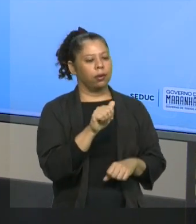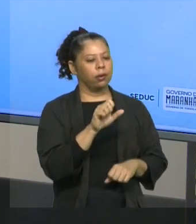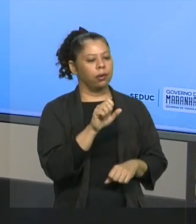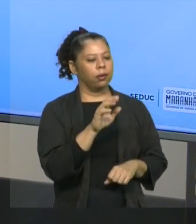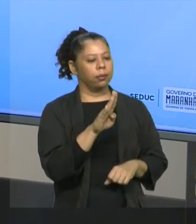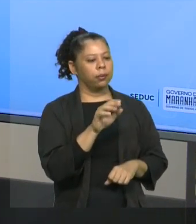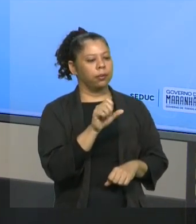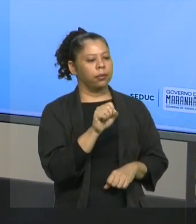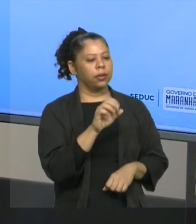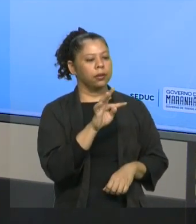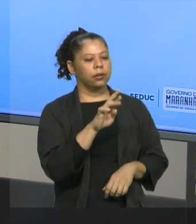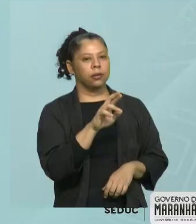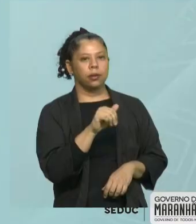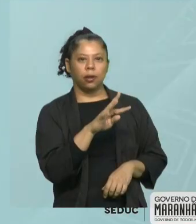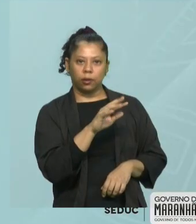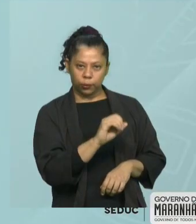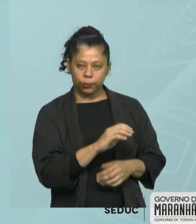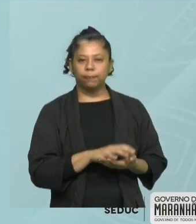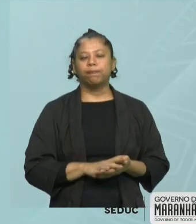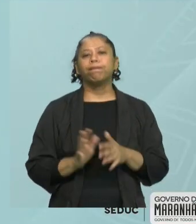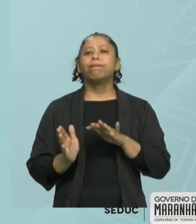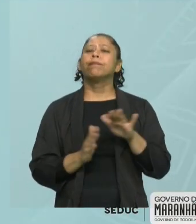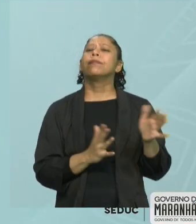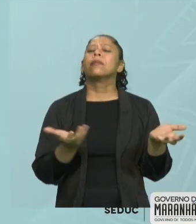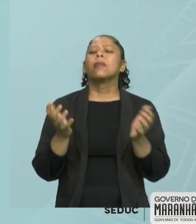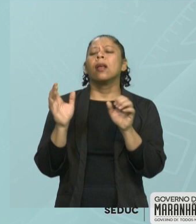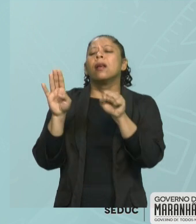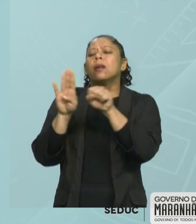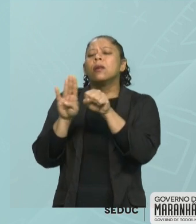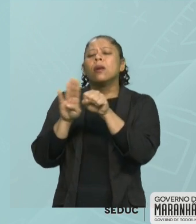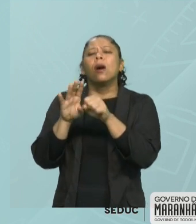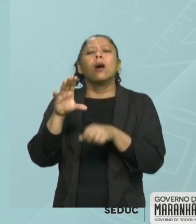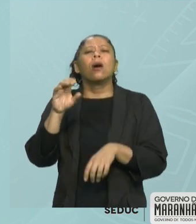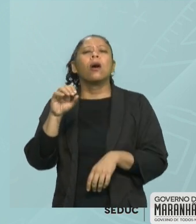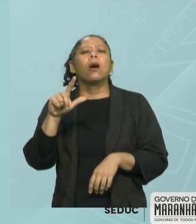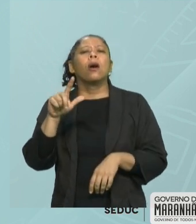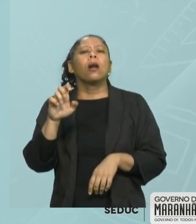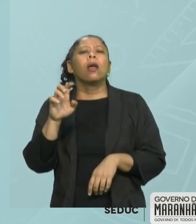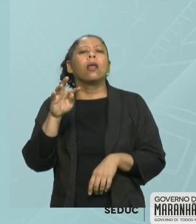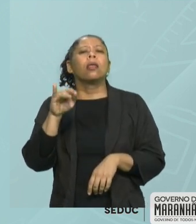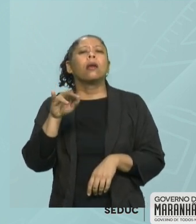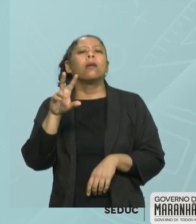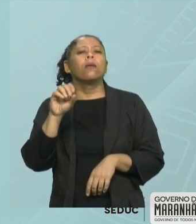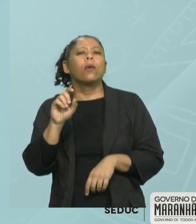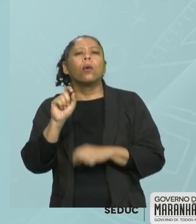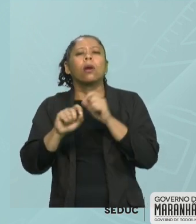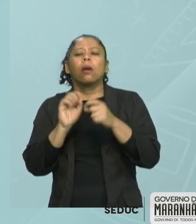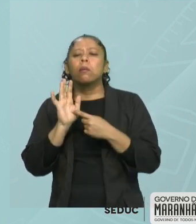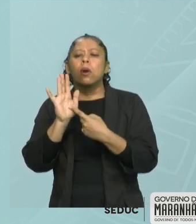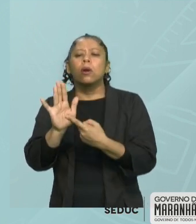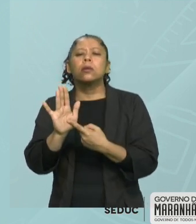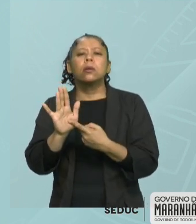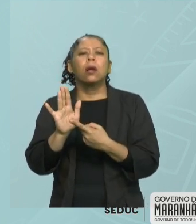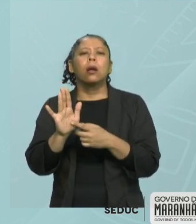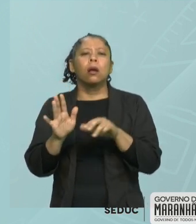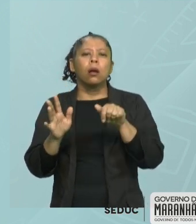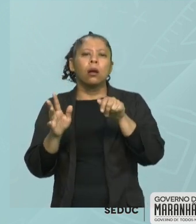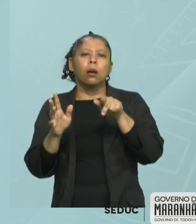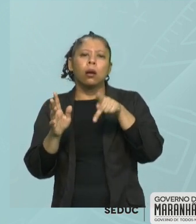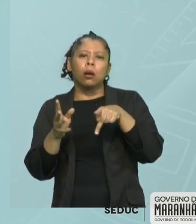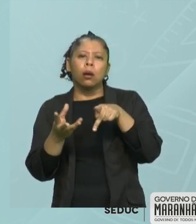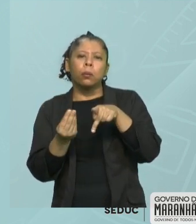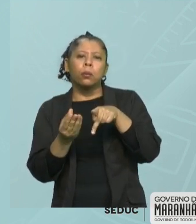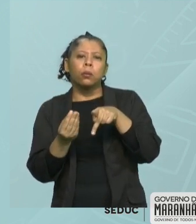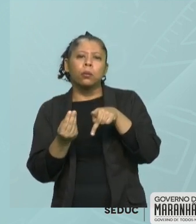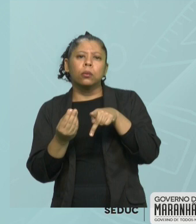Substantivos coletivos significam o quê? Eles vão transmitir a noção de plural. Porém,